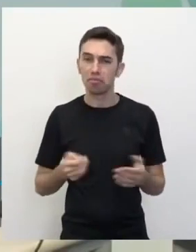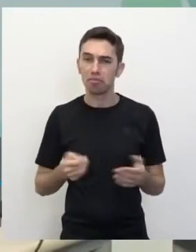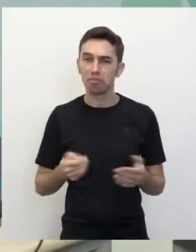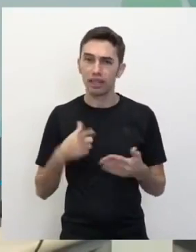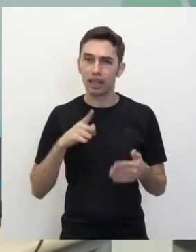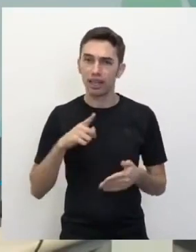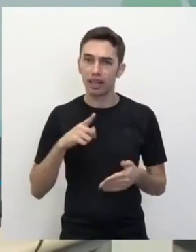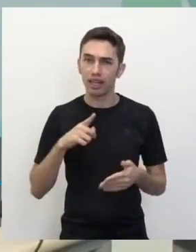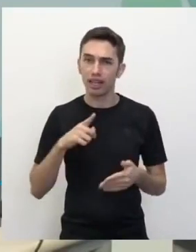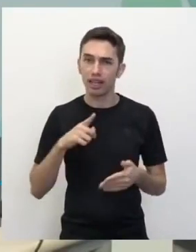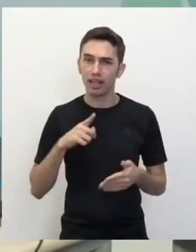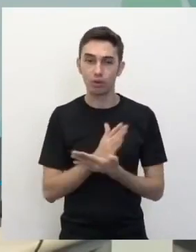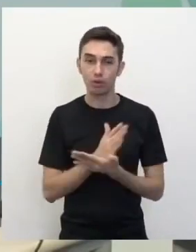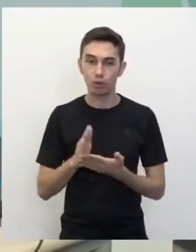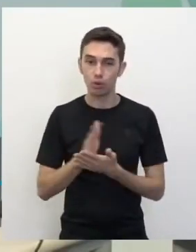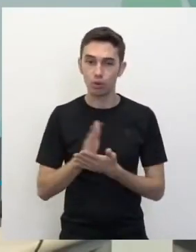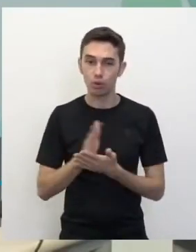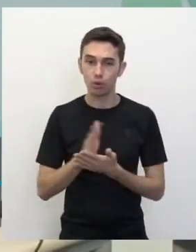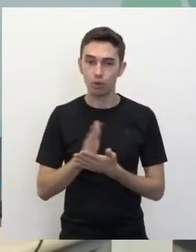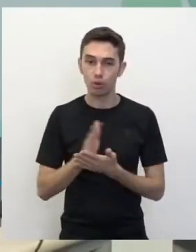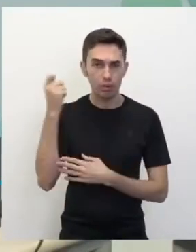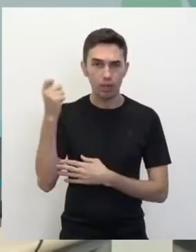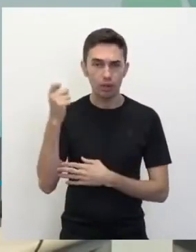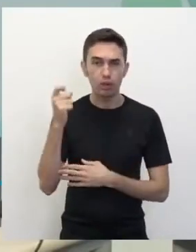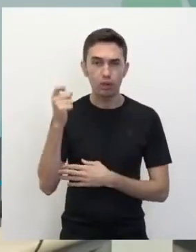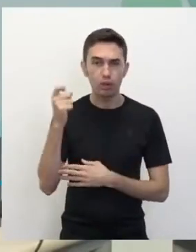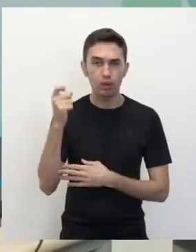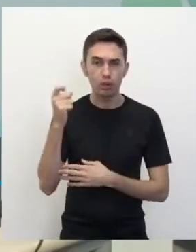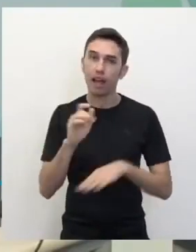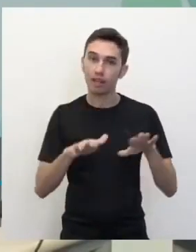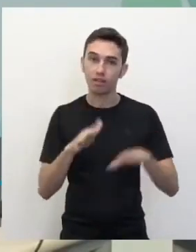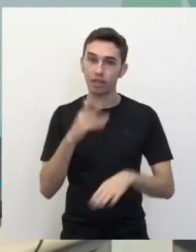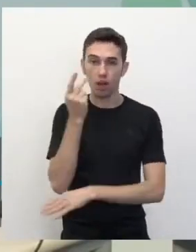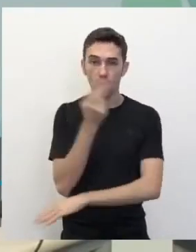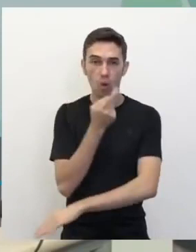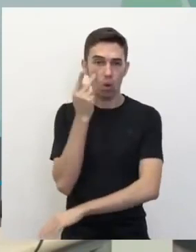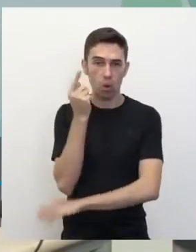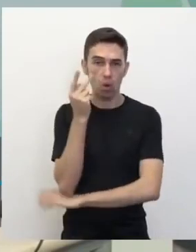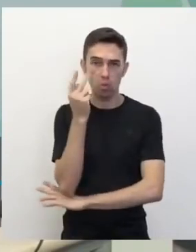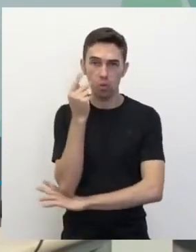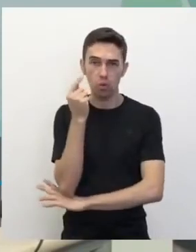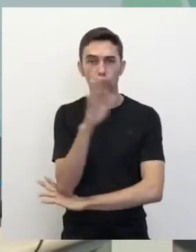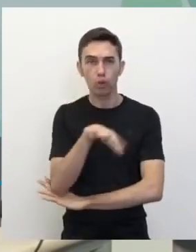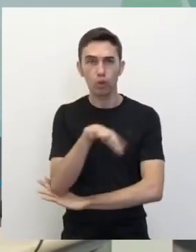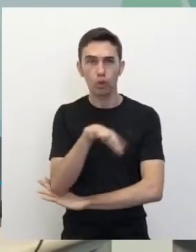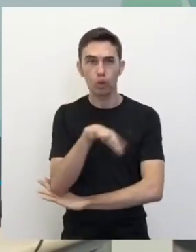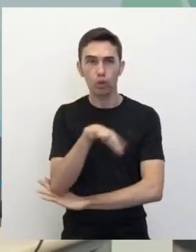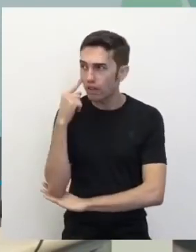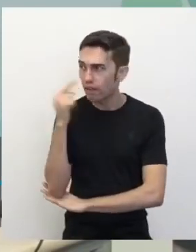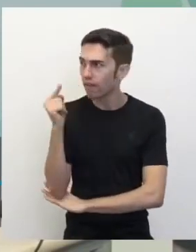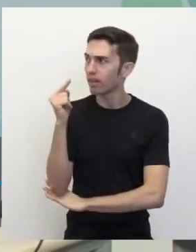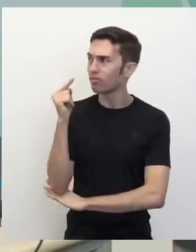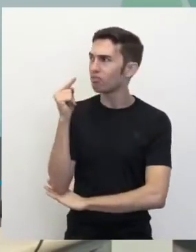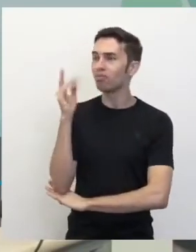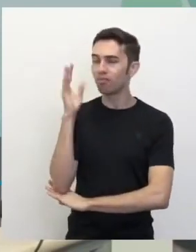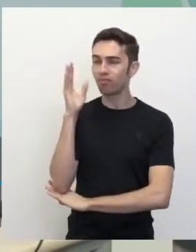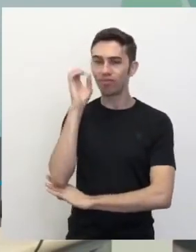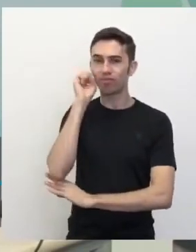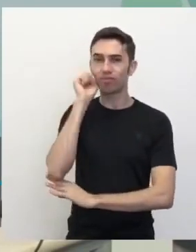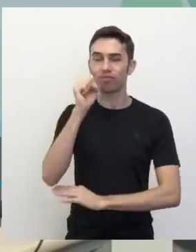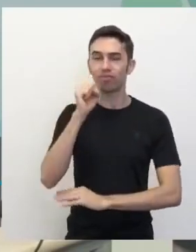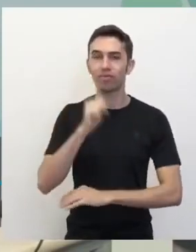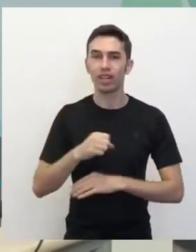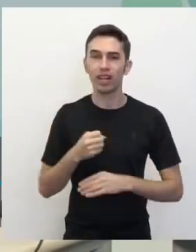sons, e eu até vou falar uma coisa que é comum, que nós meio que já abstraímos. Então, por exemplo, quando você